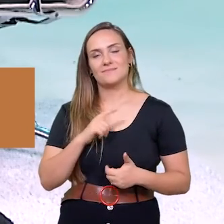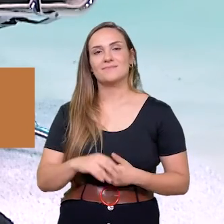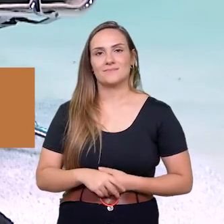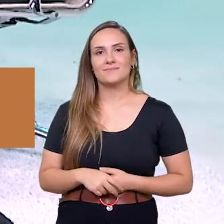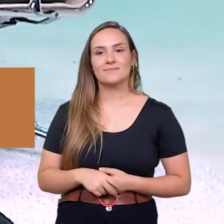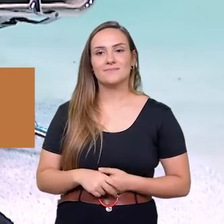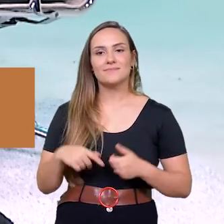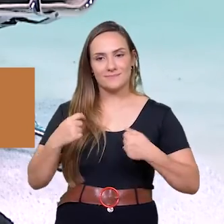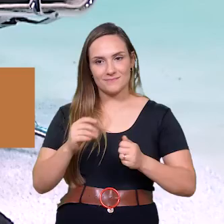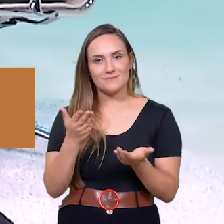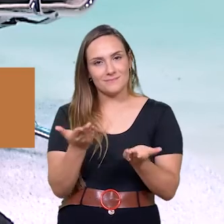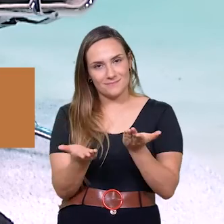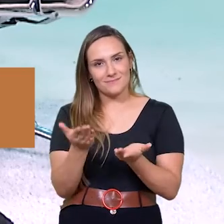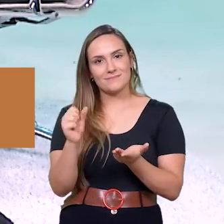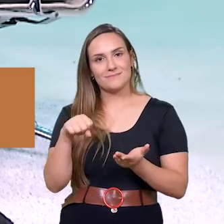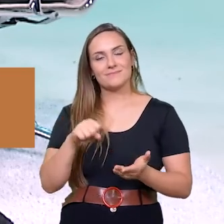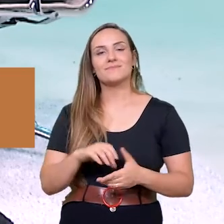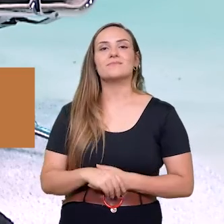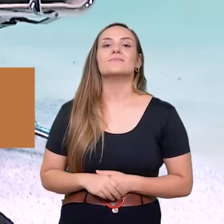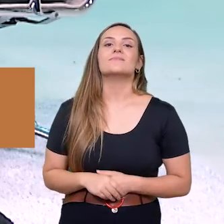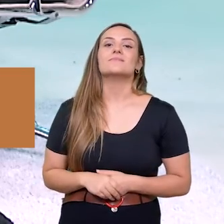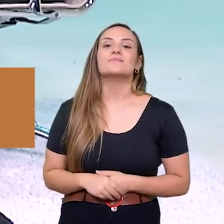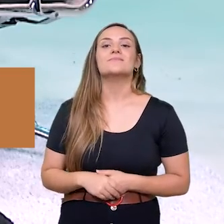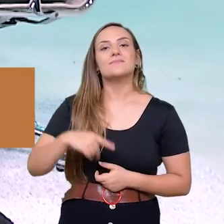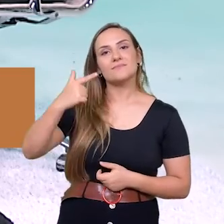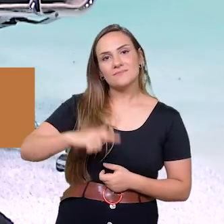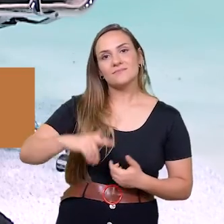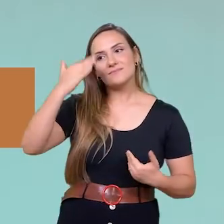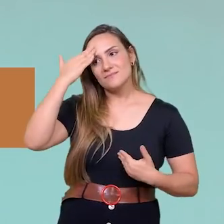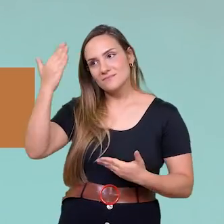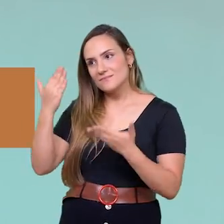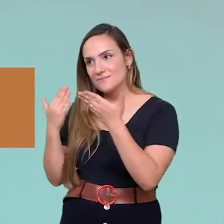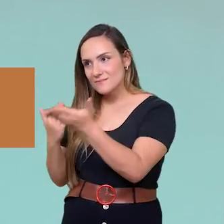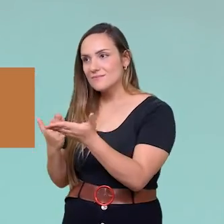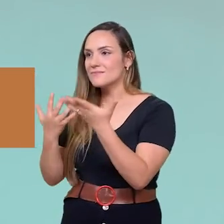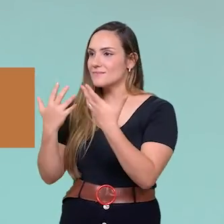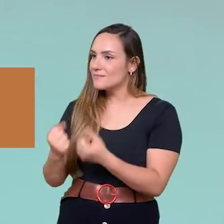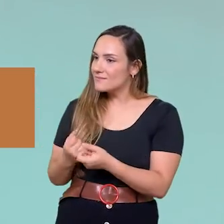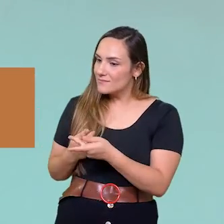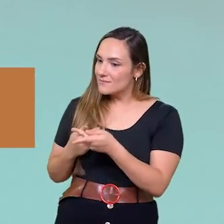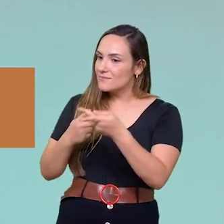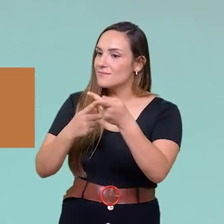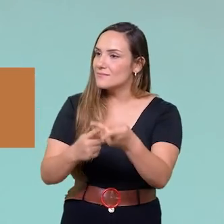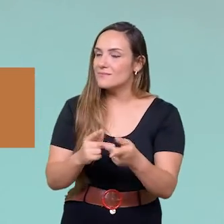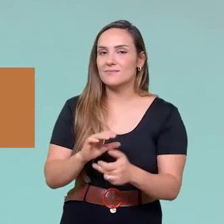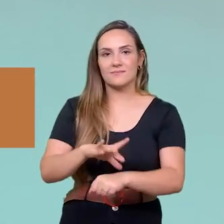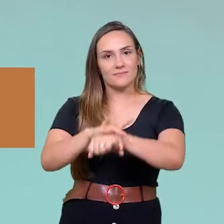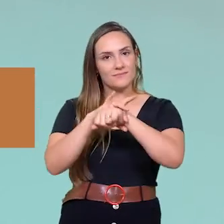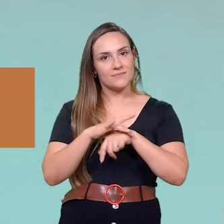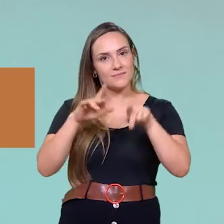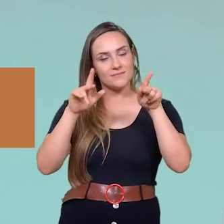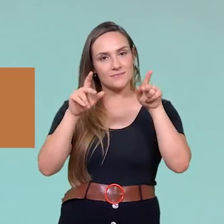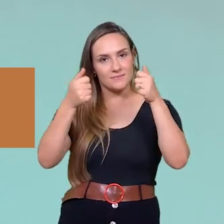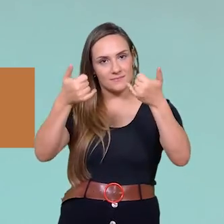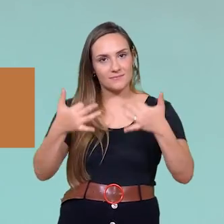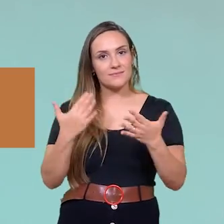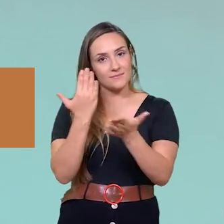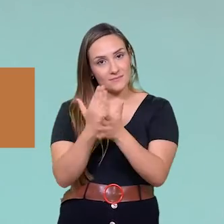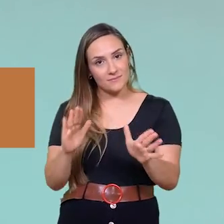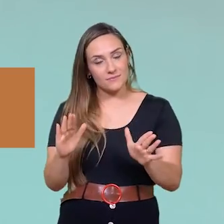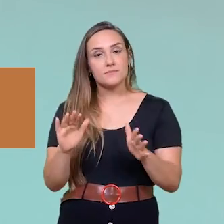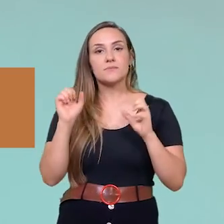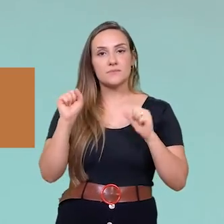né? Encontrar um equilíbrio. Faz um caminho do meio. É isso aí. Mais uma vez, obrigada por aceitar nosso convite.